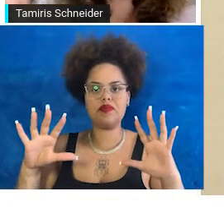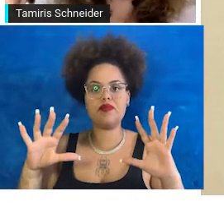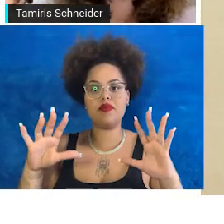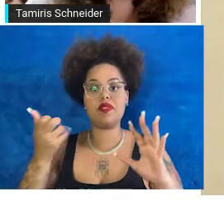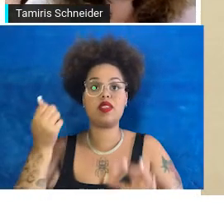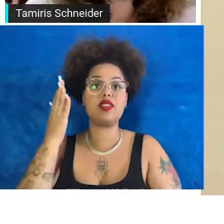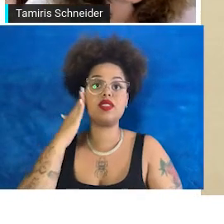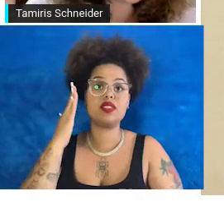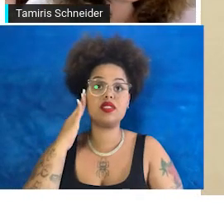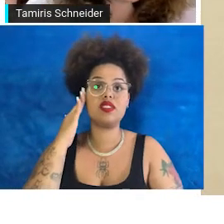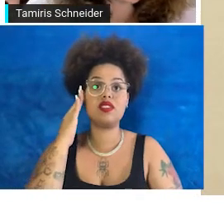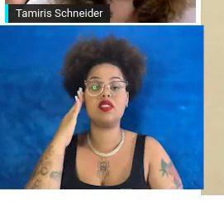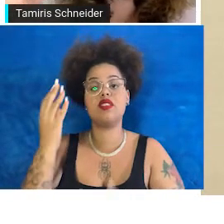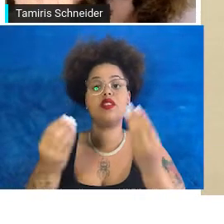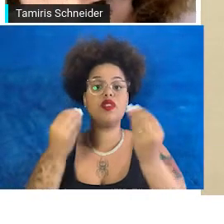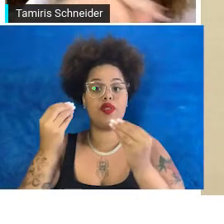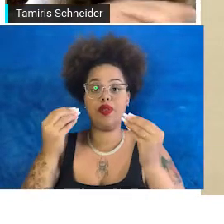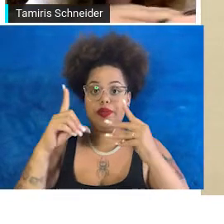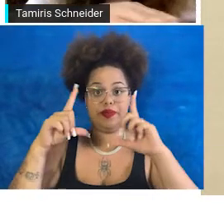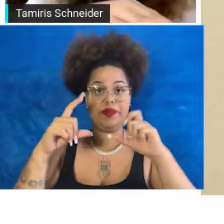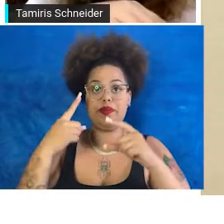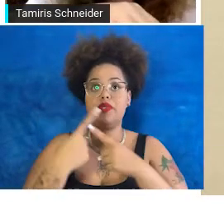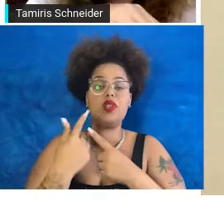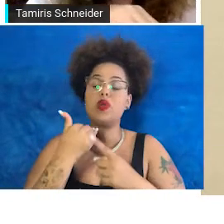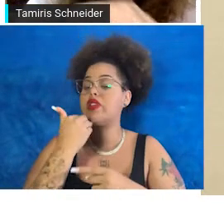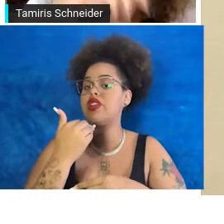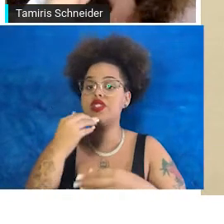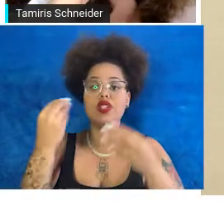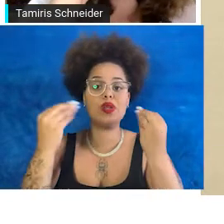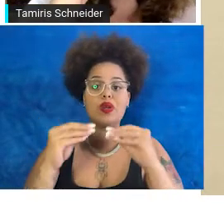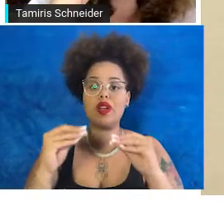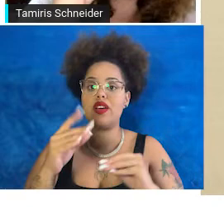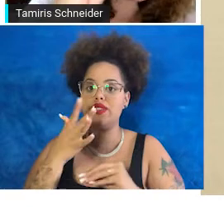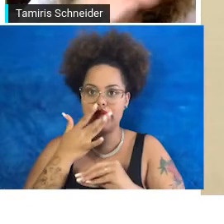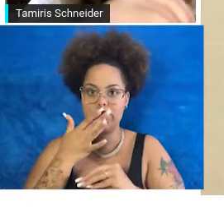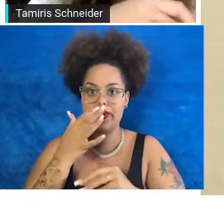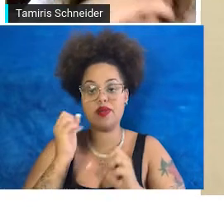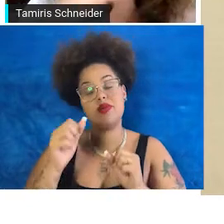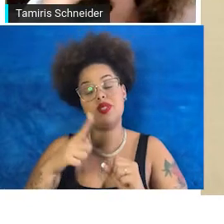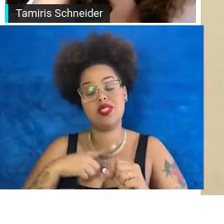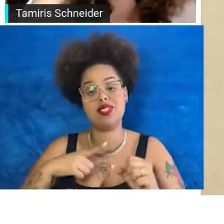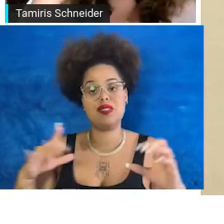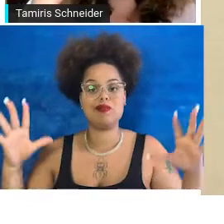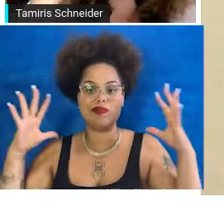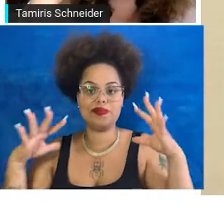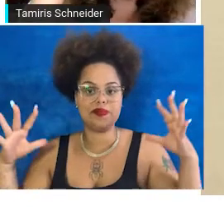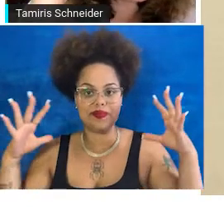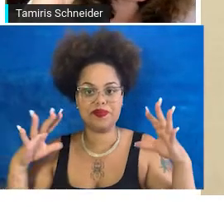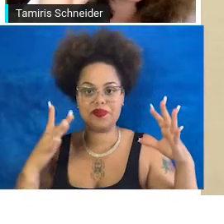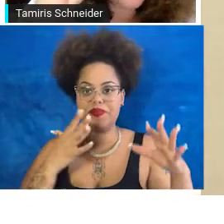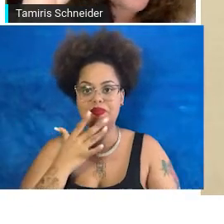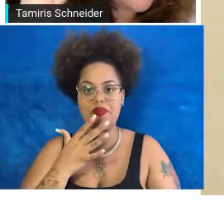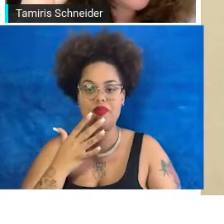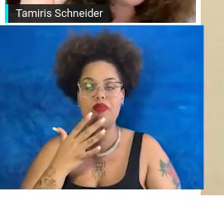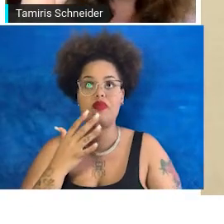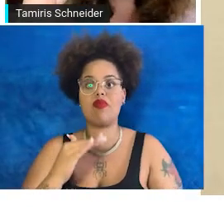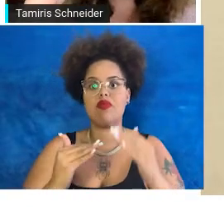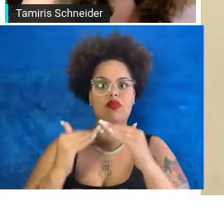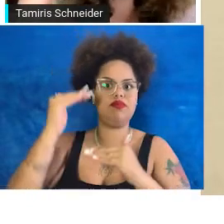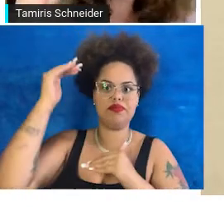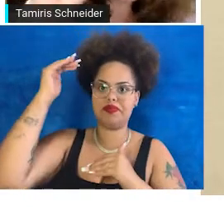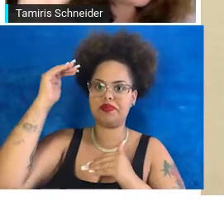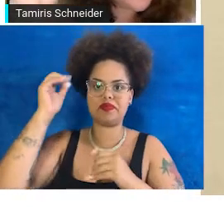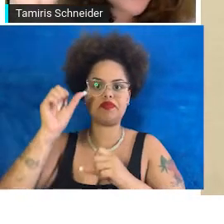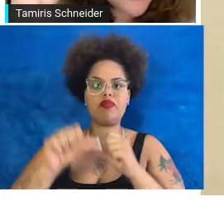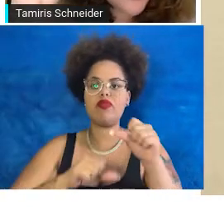gente tem que saber como é que vai funcionar a fotografia, porque não adianta a gente colocar as cores. Pode ter saturação, pode ter saturação extrema, e